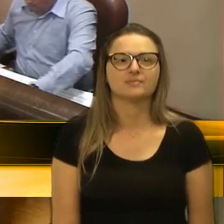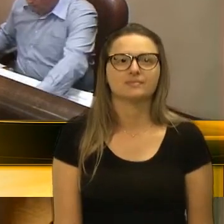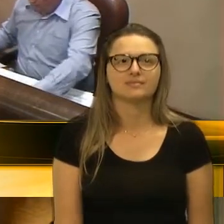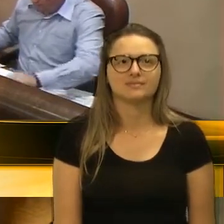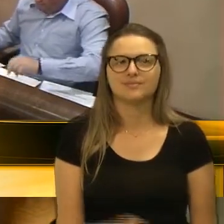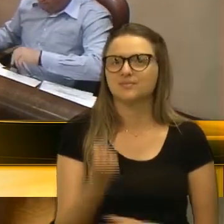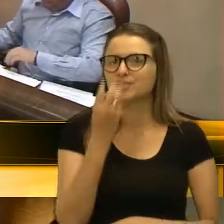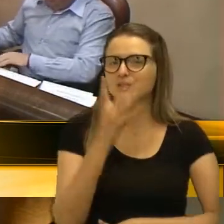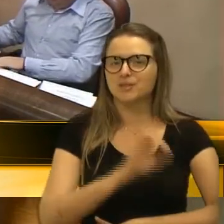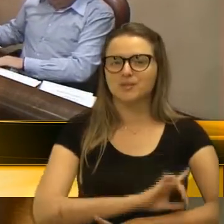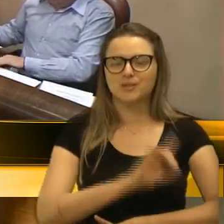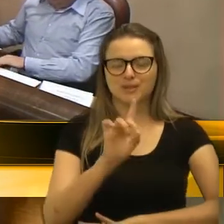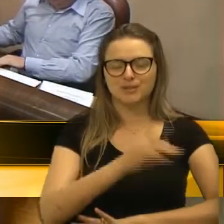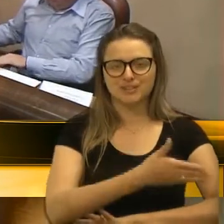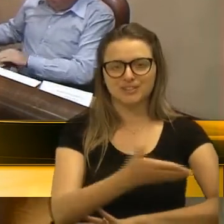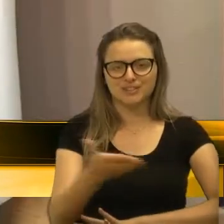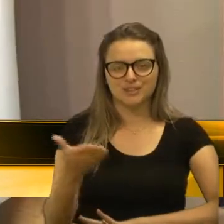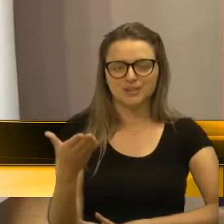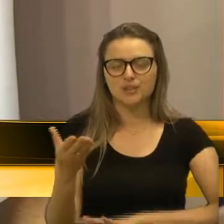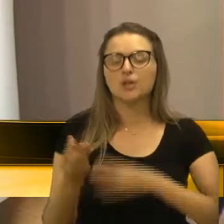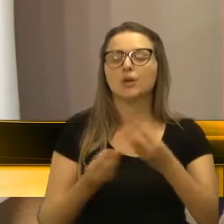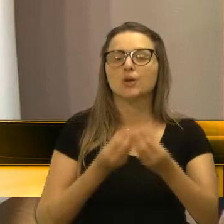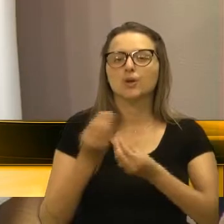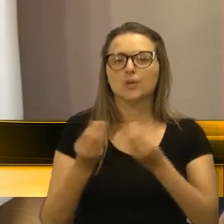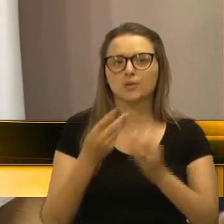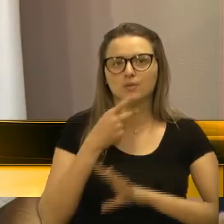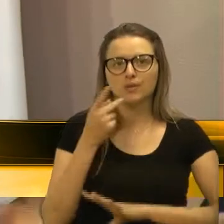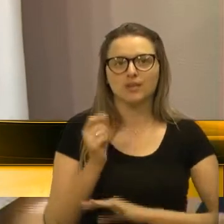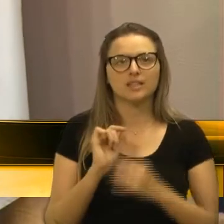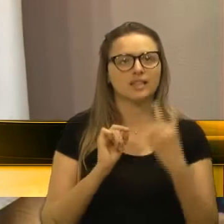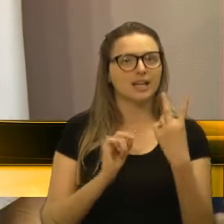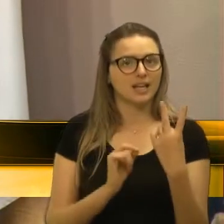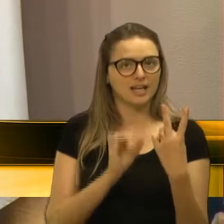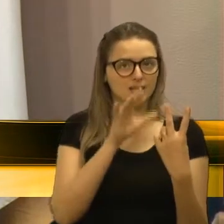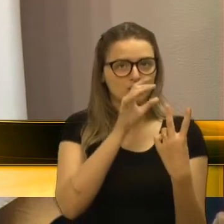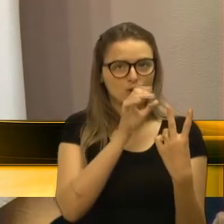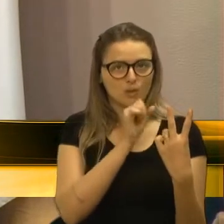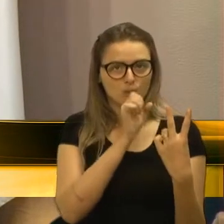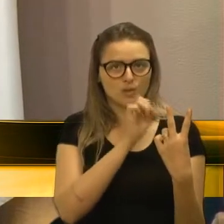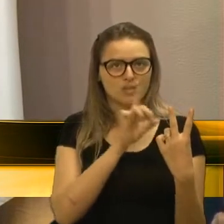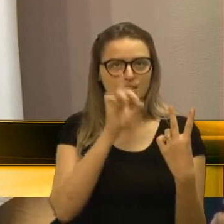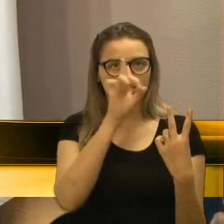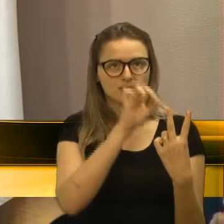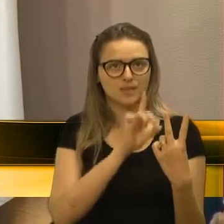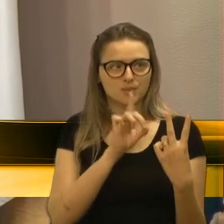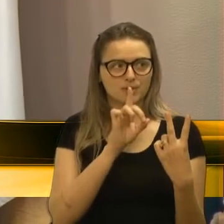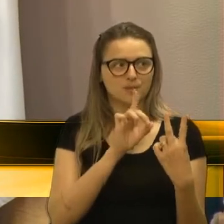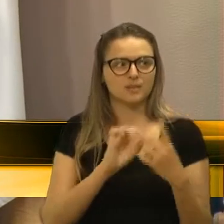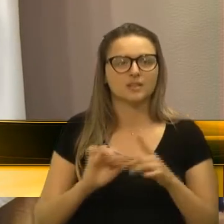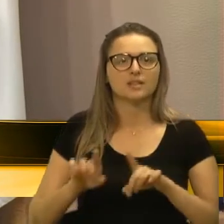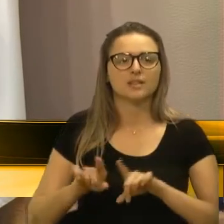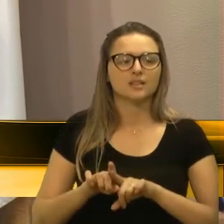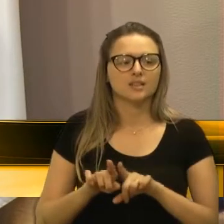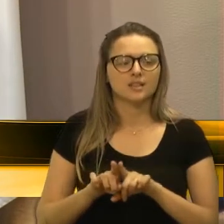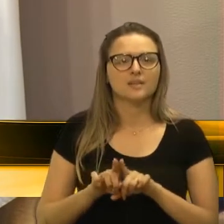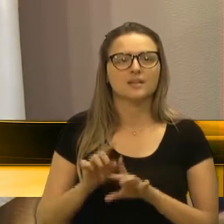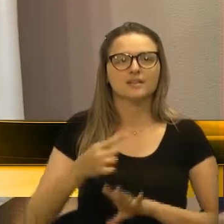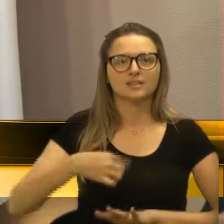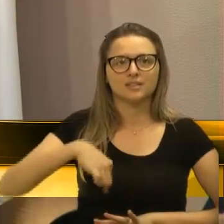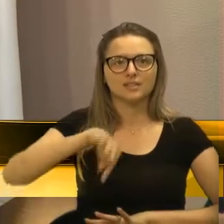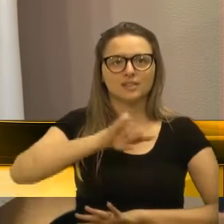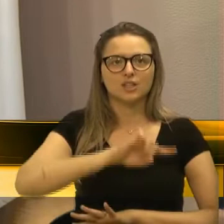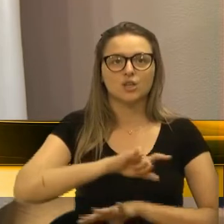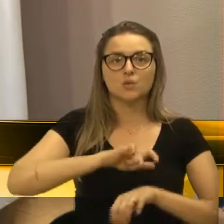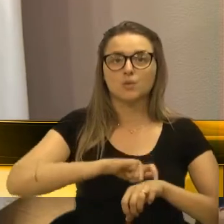Bom dia a todos. Como mencionado, serão dois finais de semana, então contaremos com dois filós, ponto alto da nossa